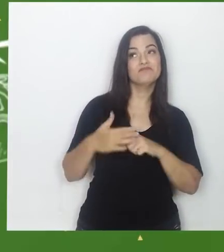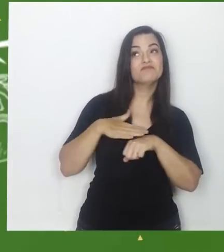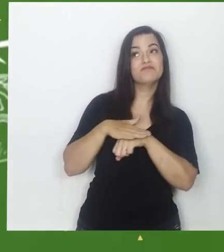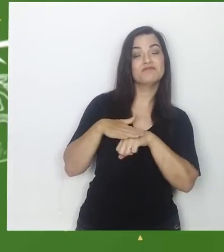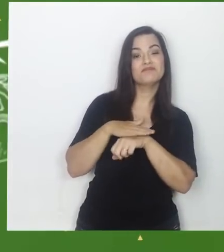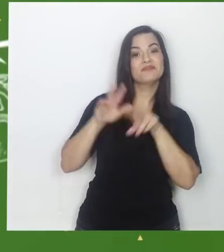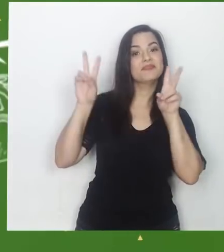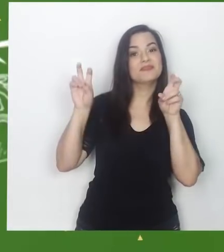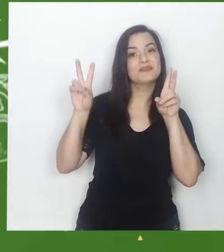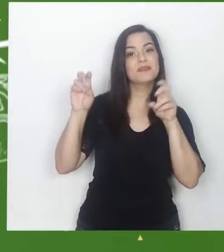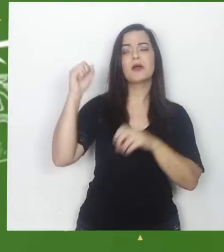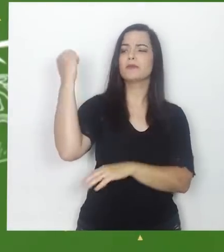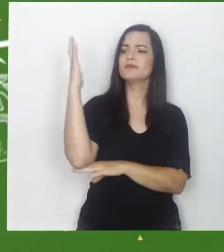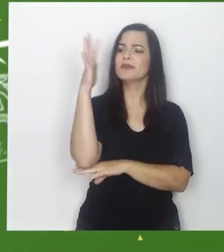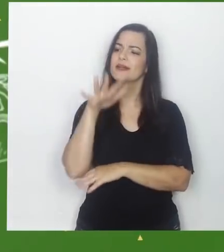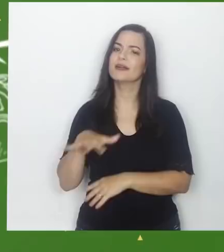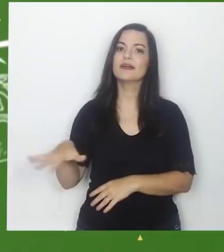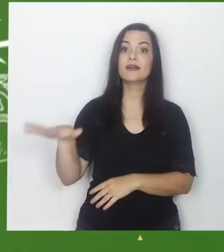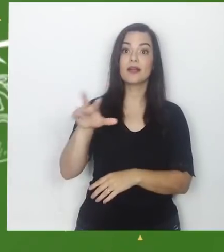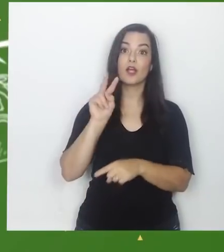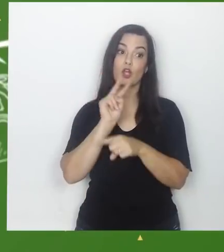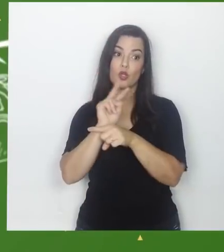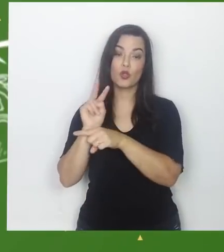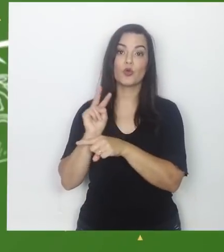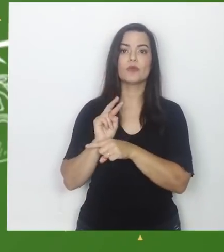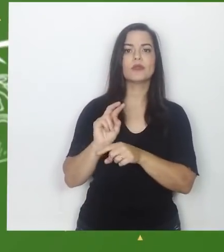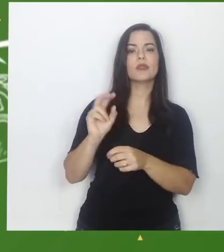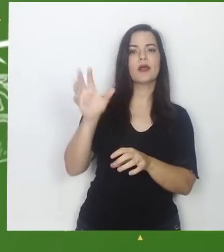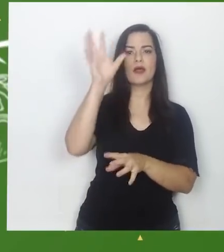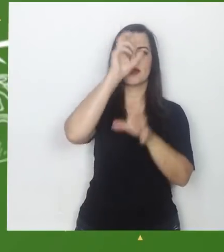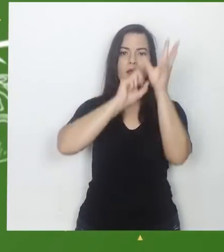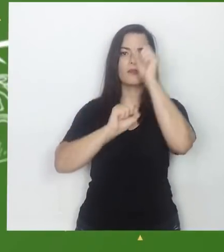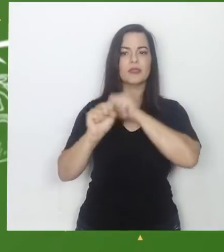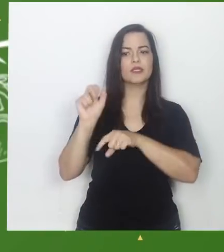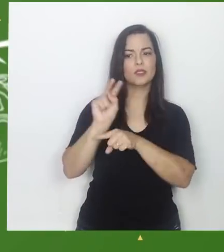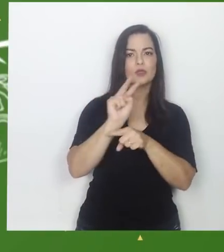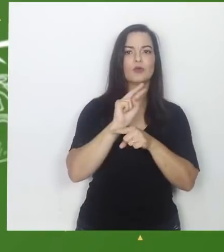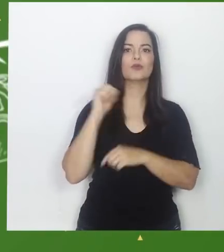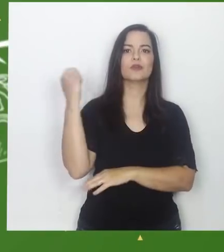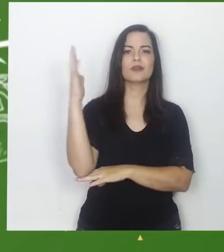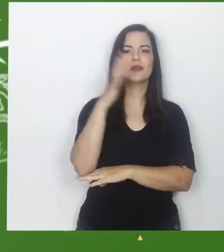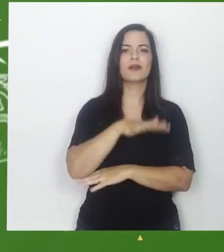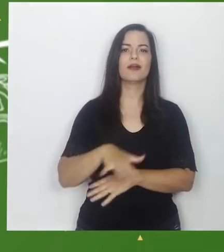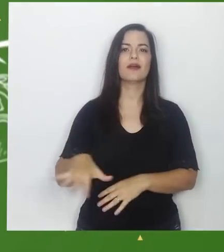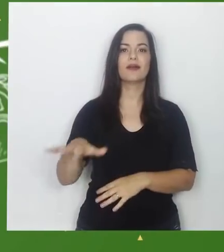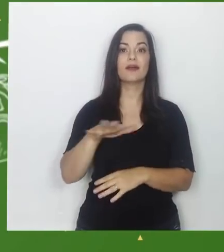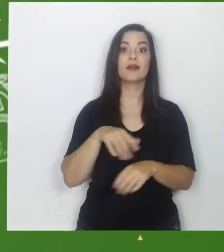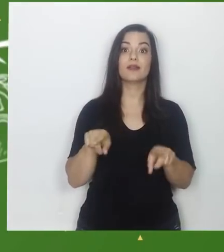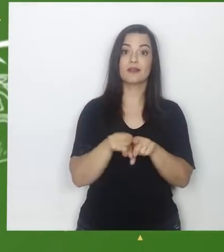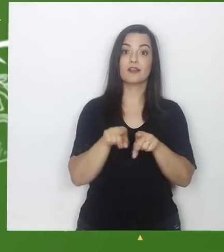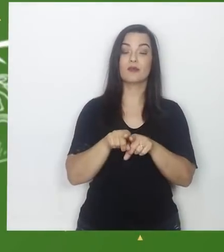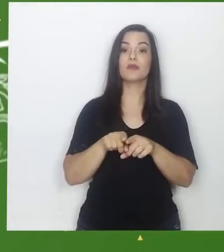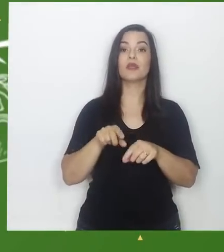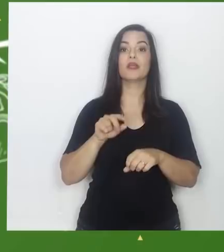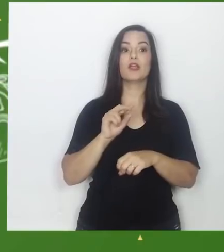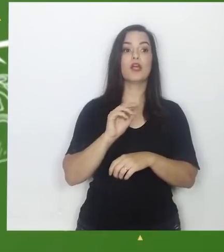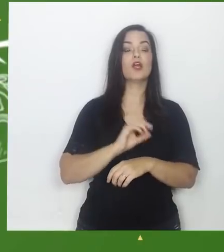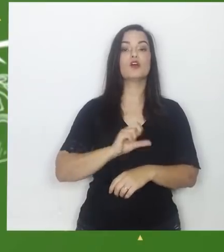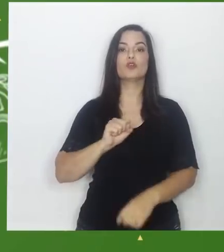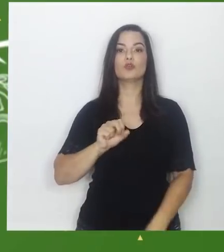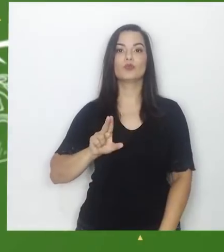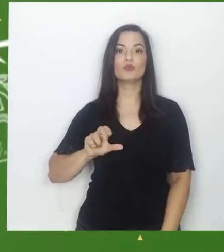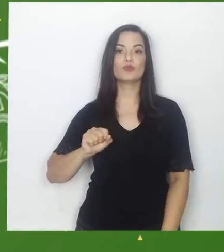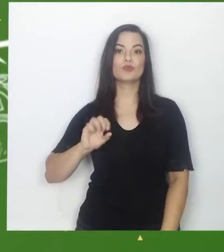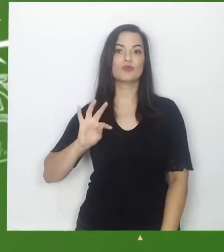Falamos sobre meio ambiente, sobre educação ambiental, sobre sustentabilidade, sobre ambientes